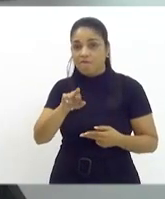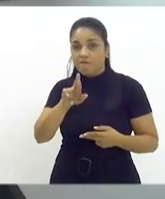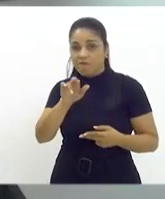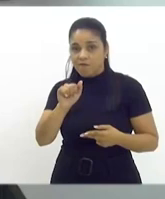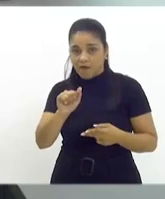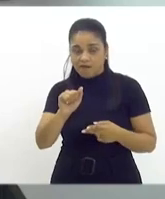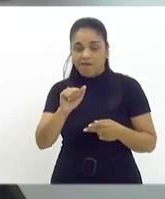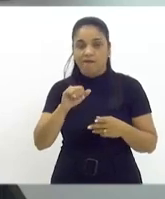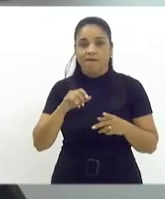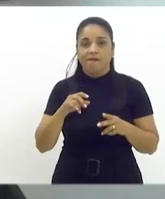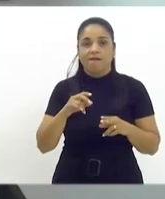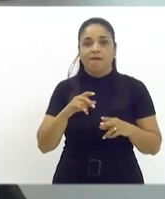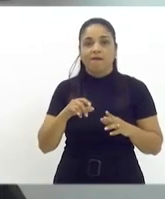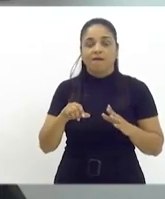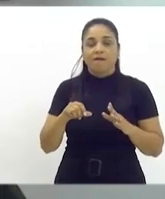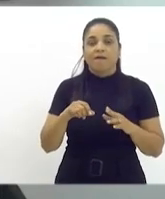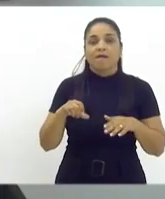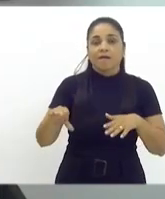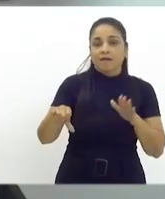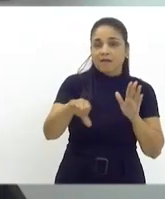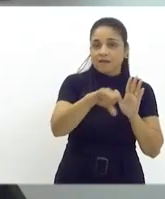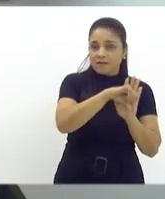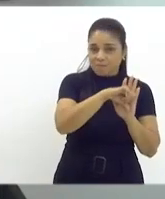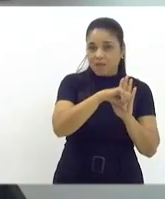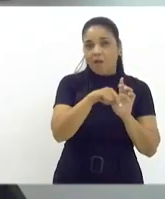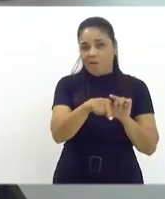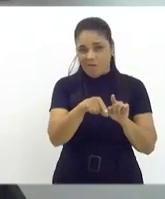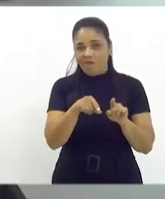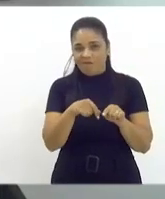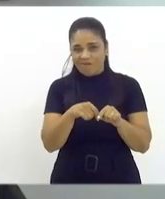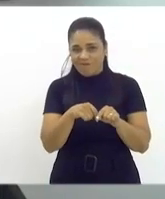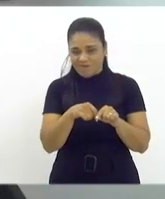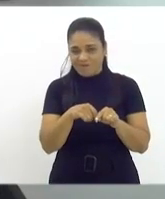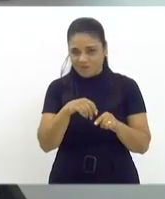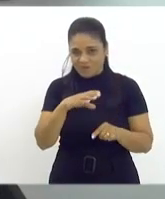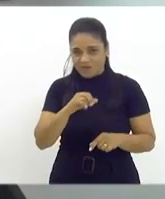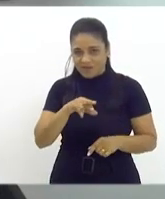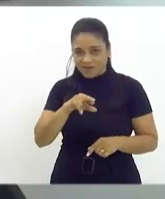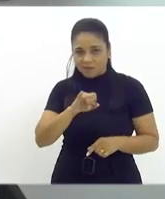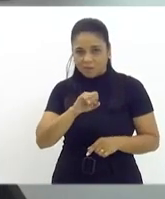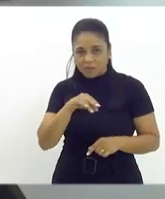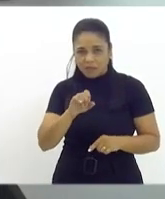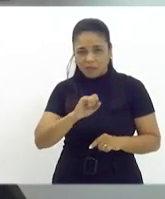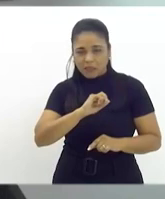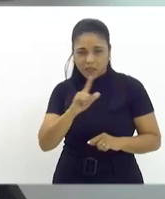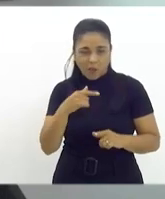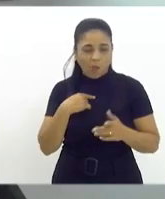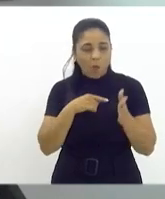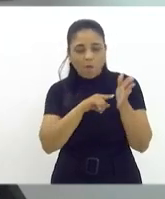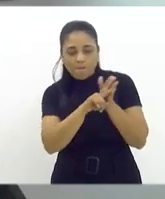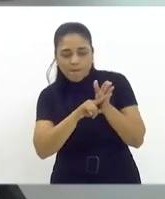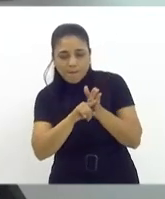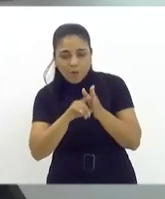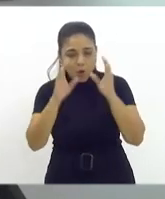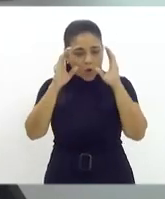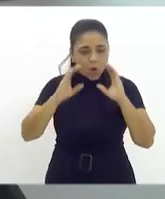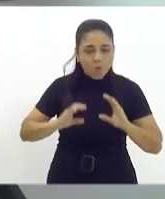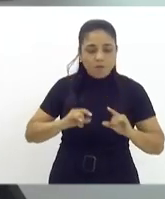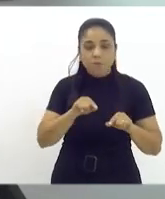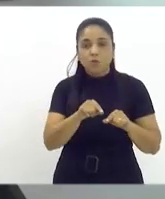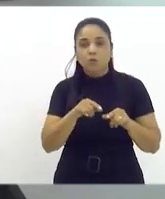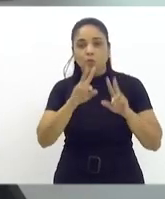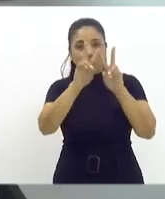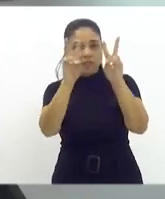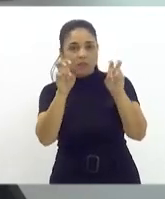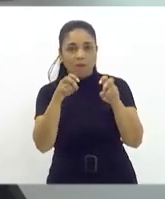era o de que forma tava se comportando o esse tema no nosso Estado